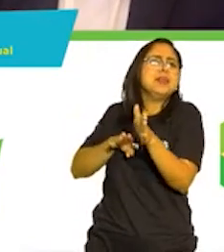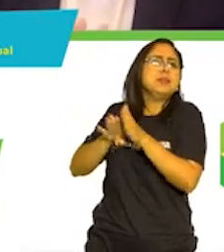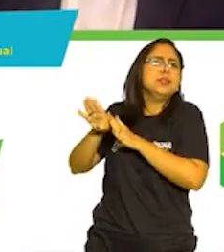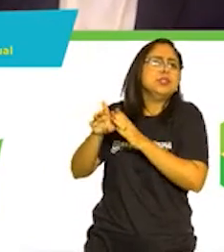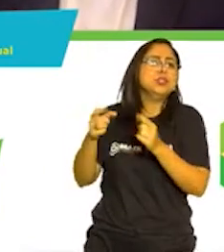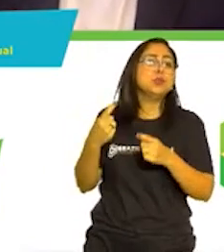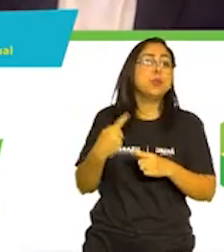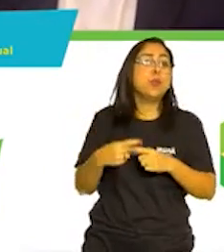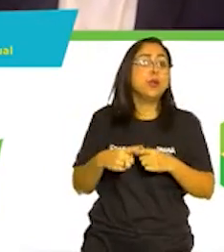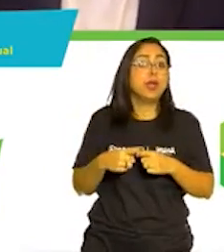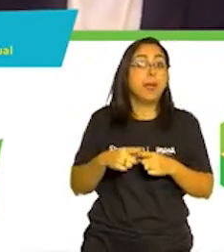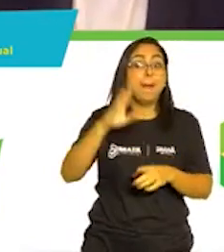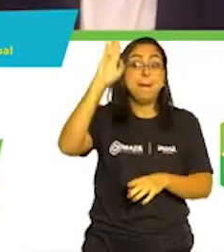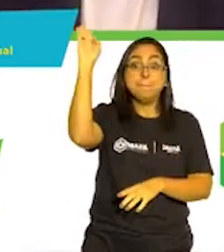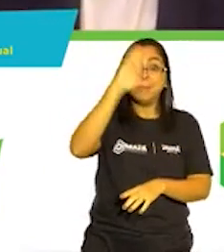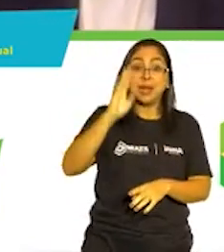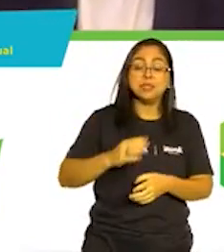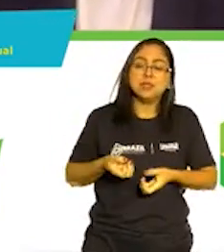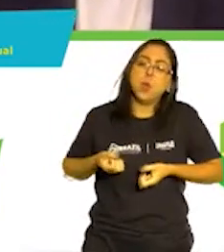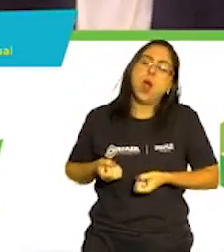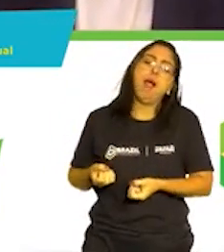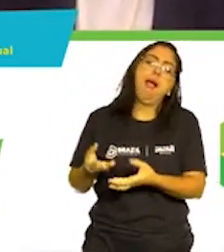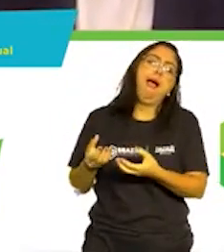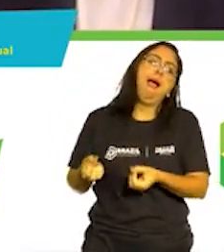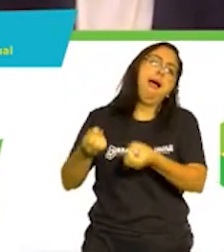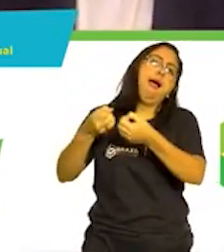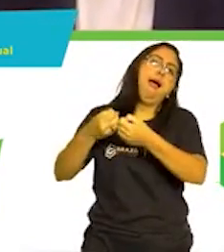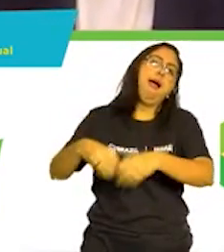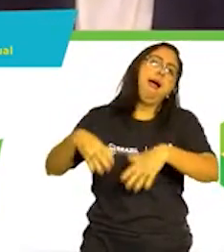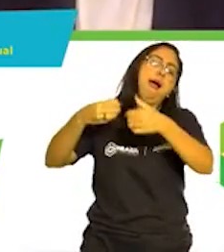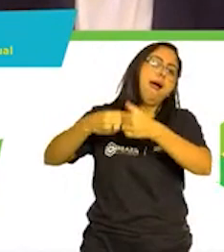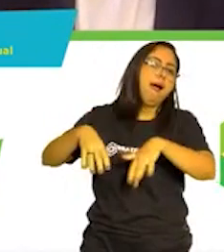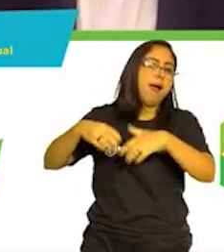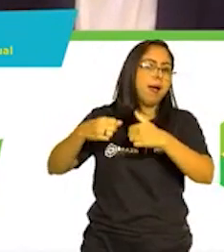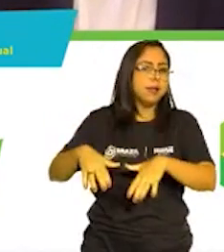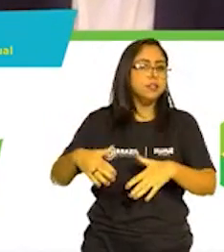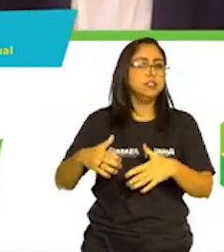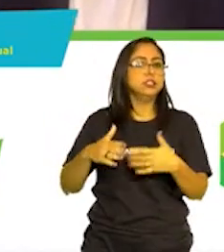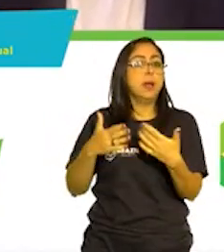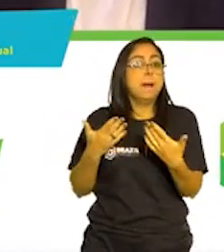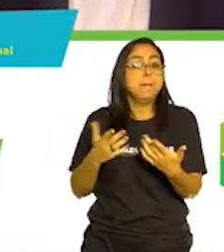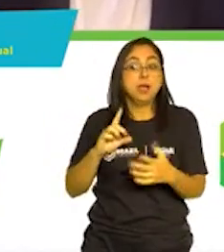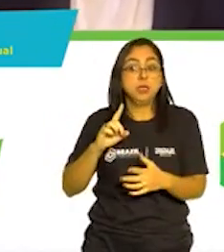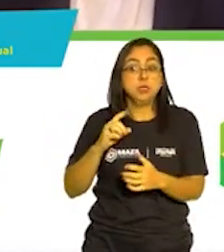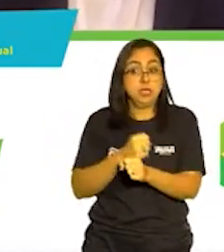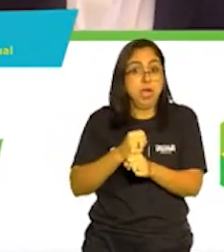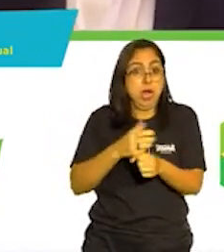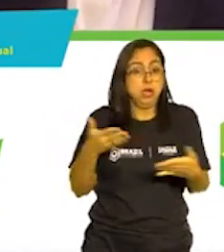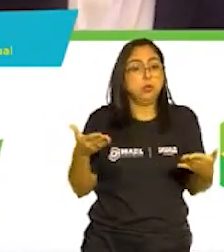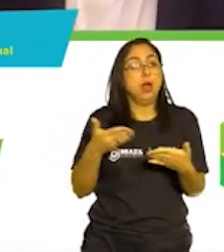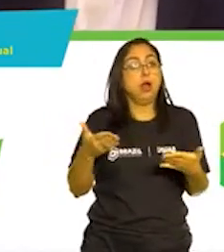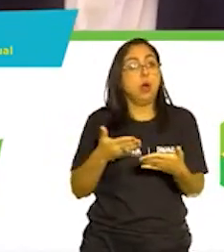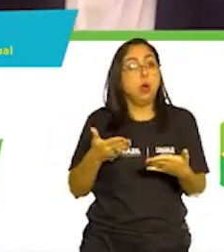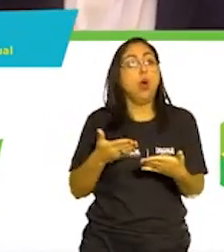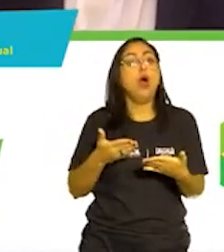o Brasil gasta muito. A gente vai gastar esse ano, o governo federal, sem a conta de juros, é isso,